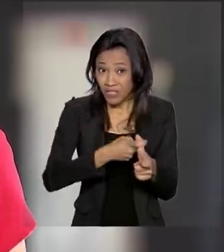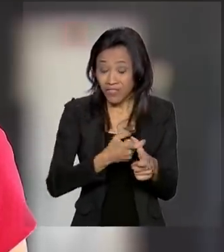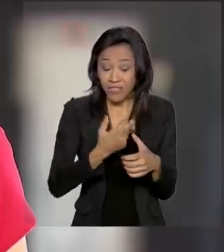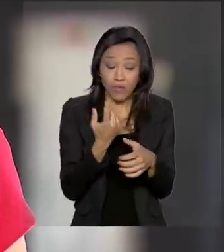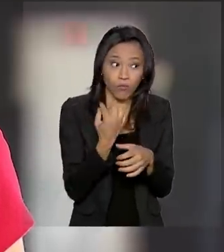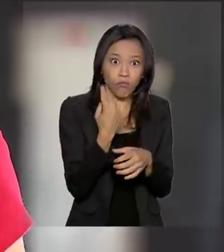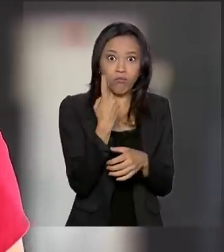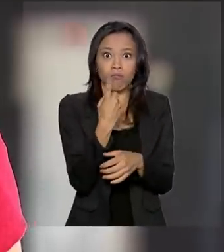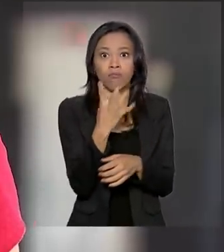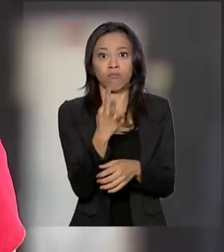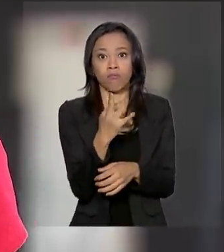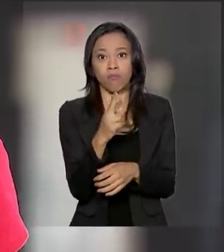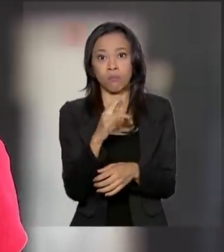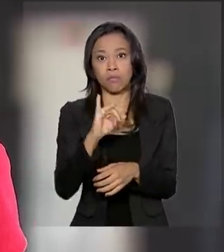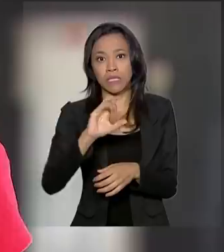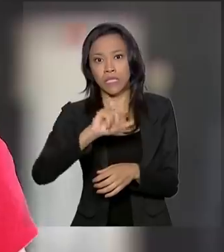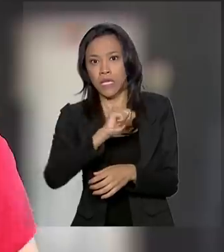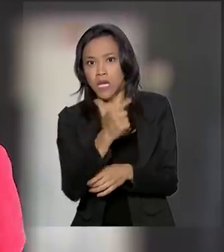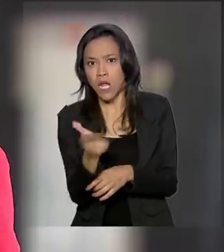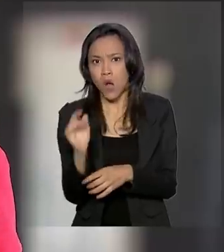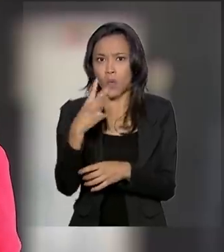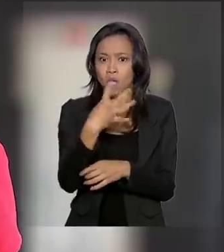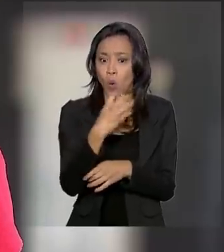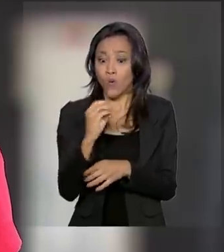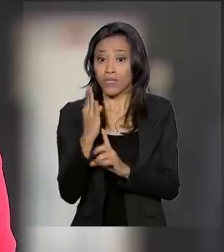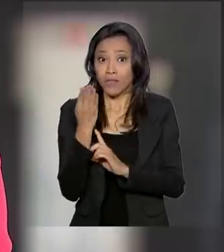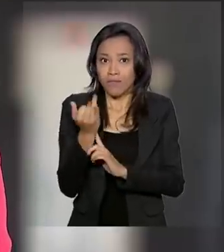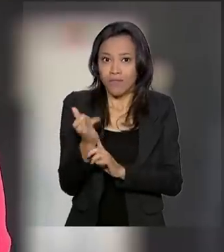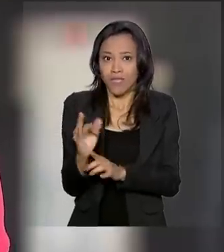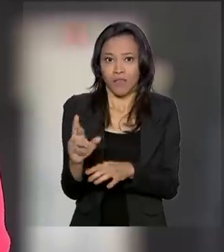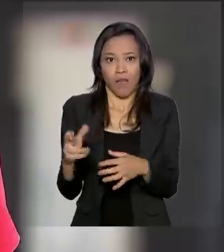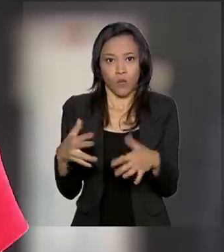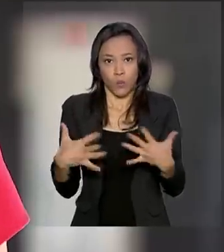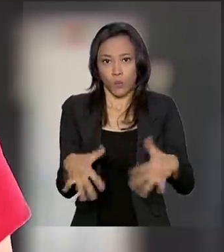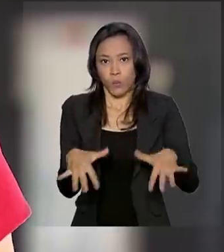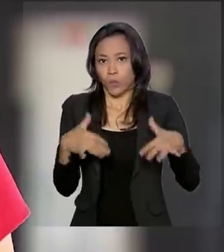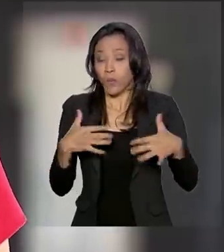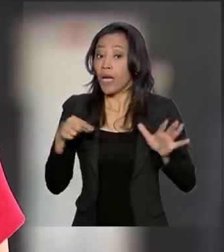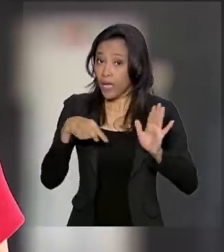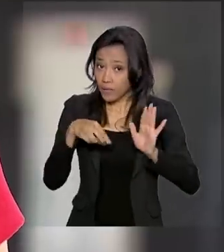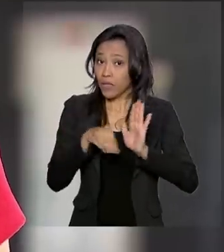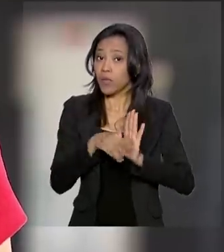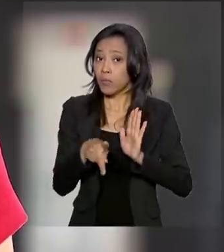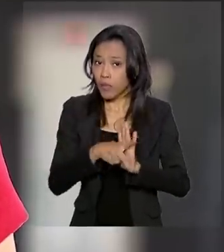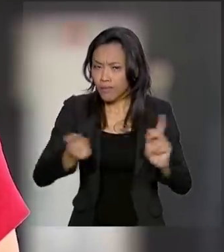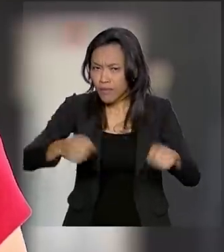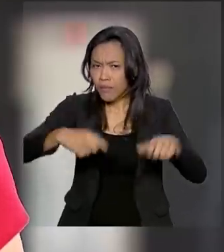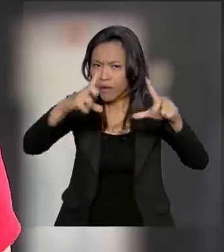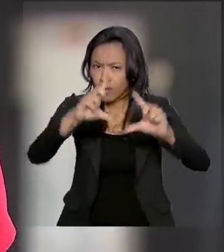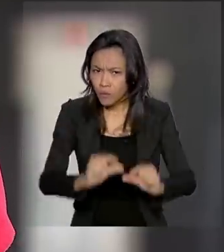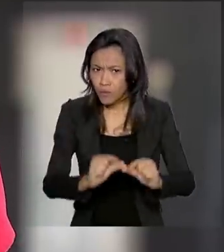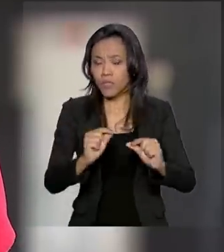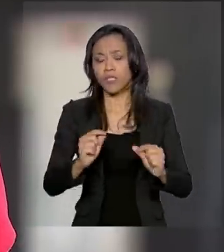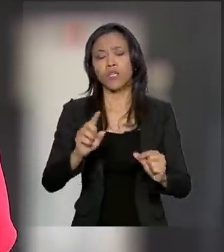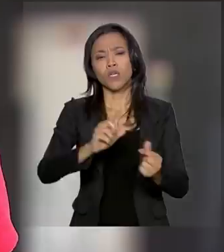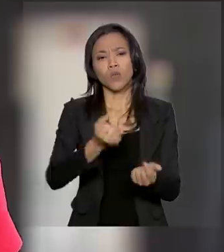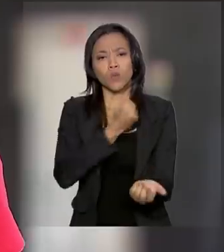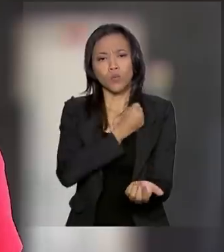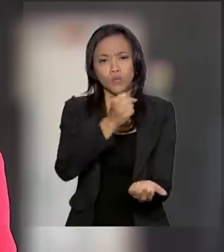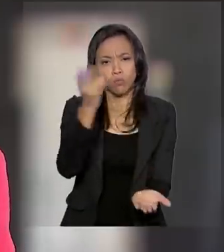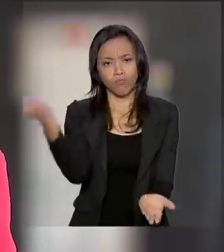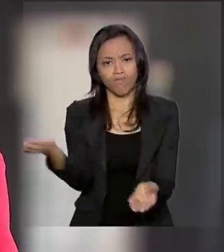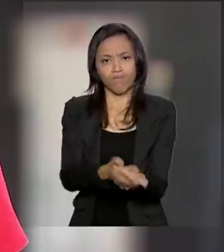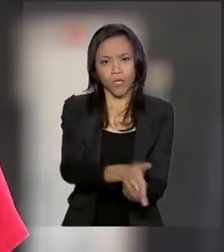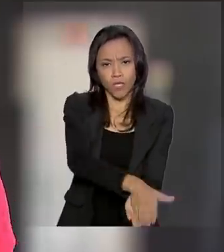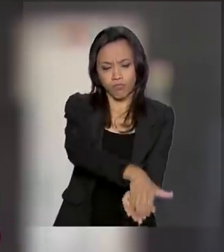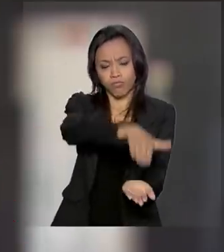trilhão e 400 bilhões de reais. A MP também pode ajudar a reduzir o número de processos de cobrança que tramitam na